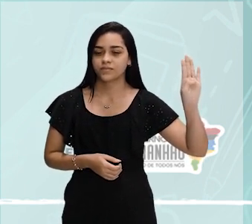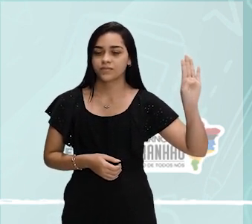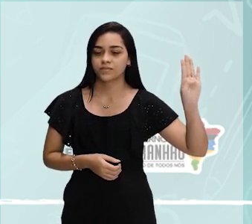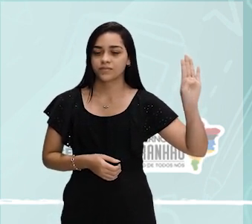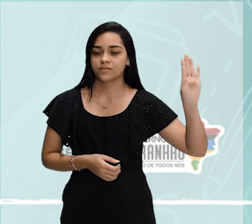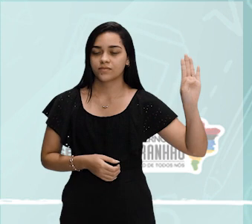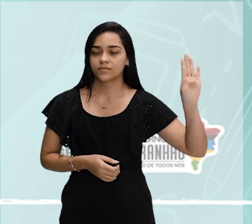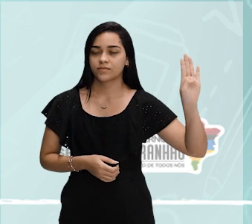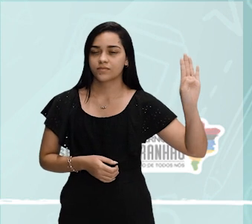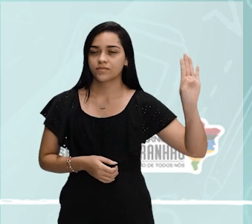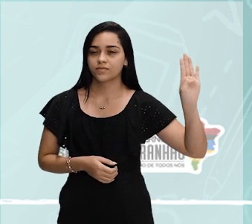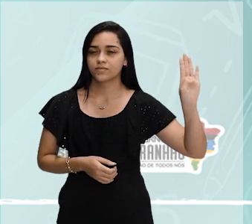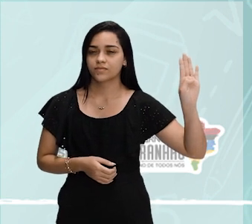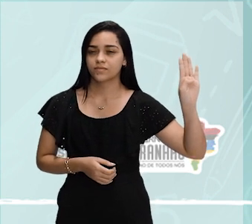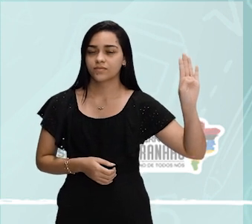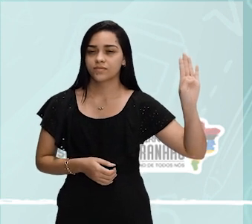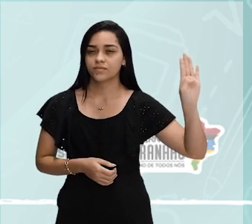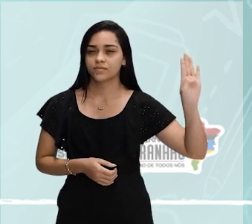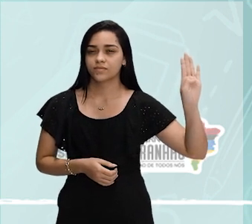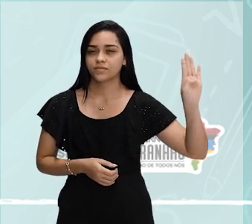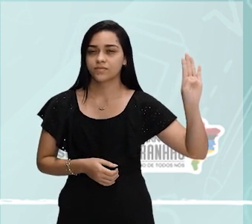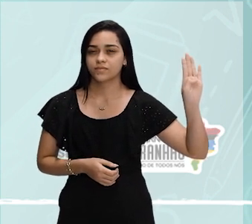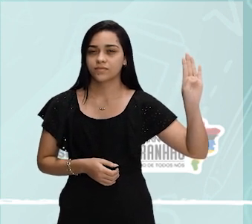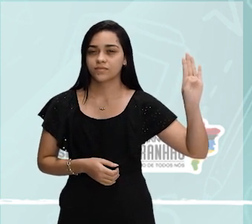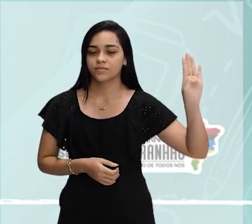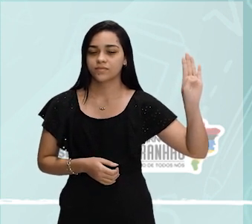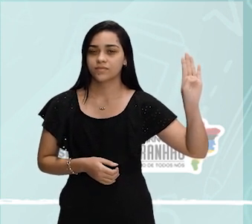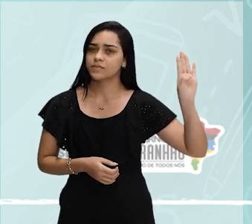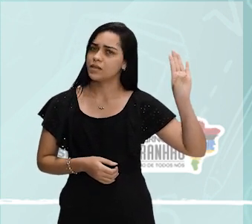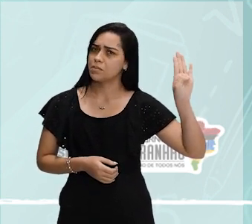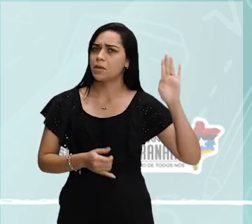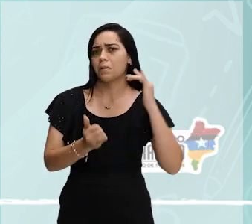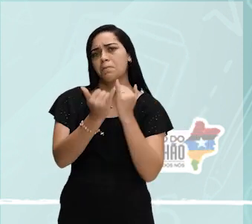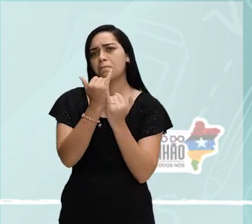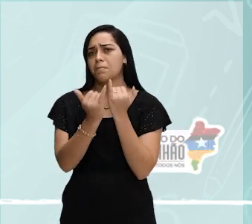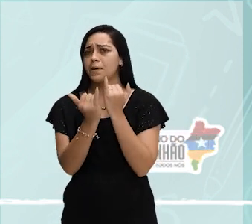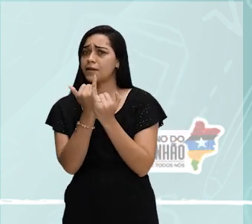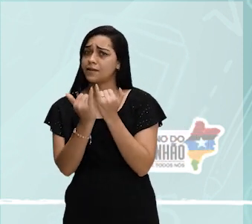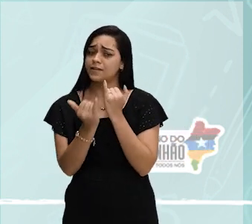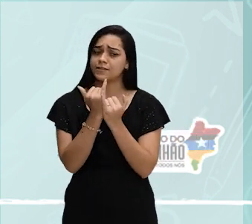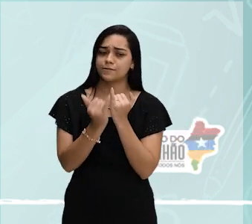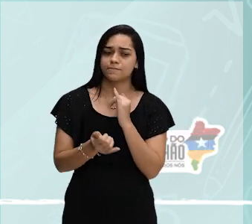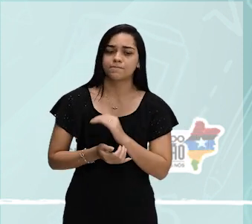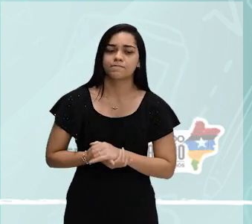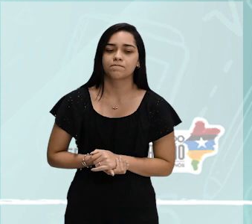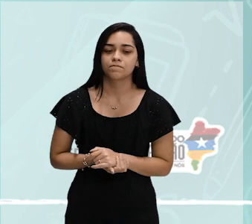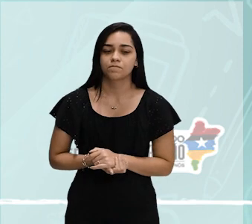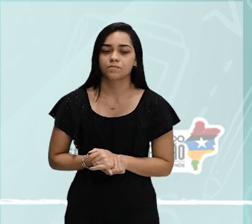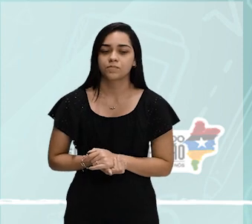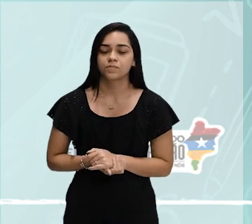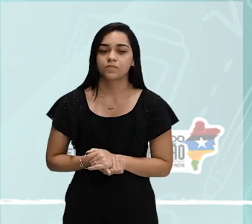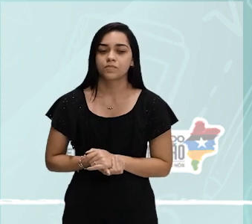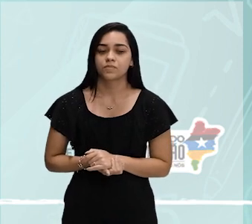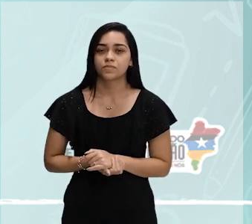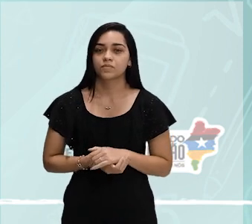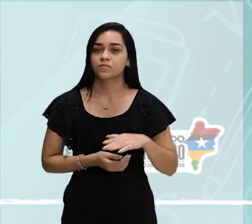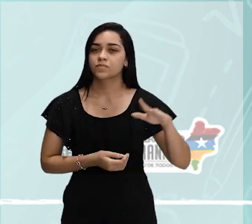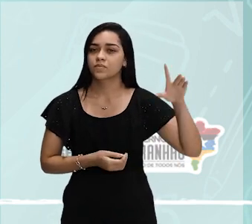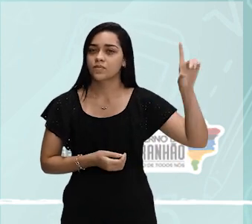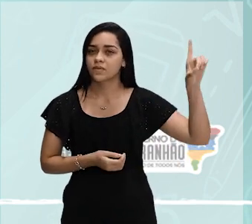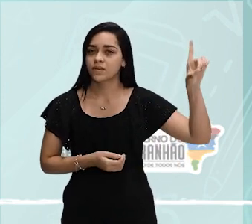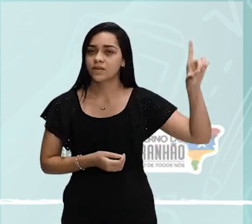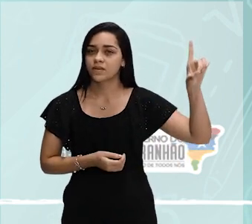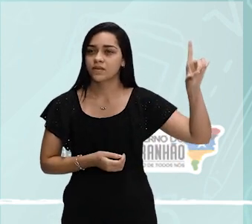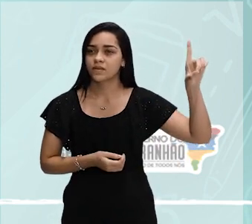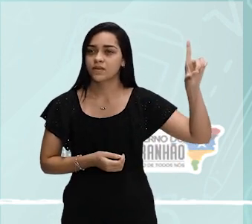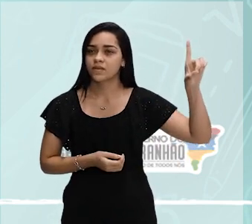nacionais, sentimentalismo e imaginação. Opa, a letra B parece assim que está no rumo, né? Vamos ver as outras? Letra D,